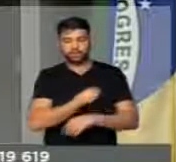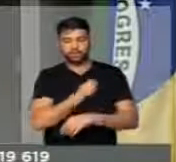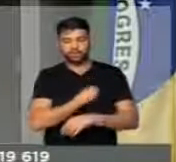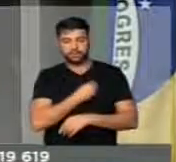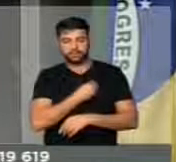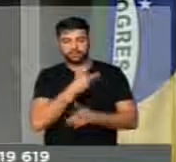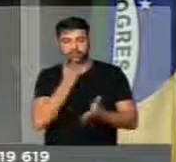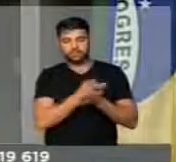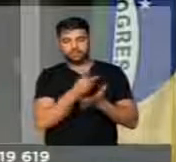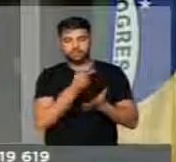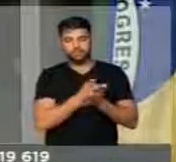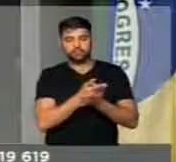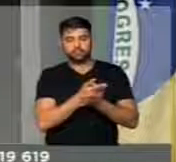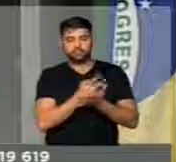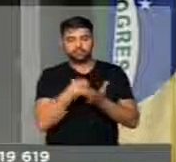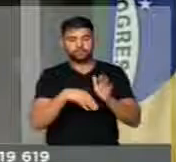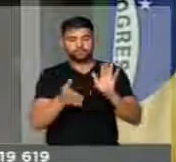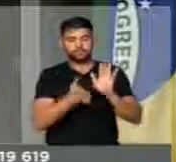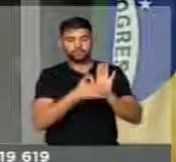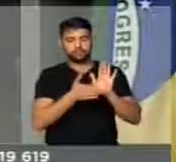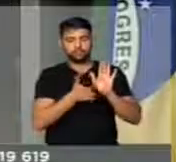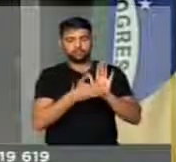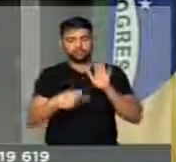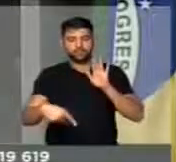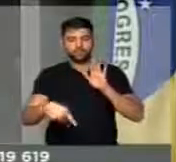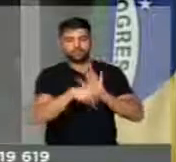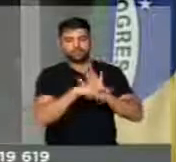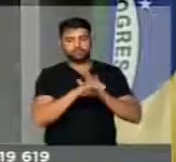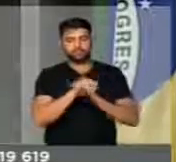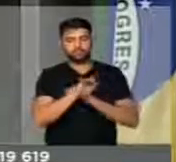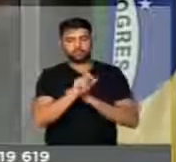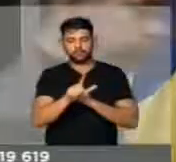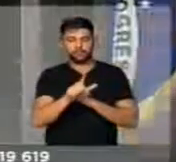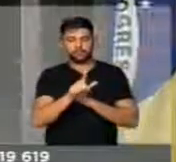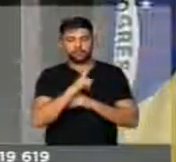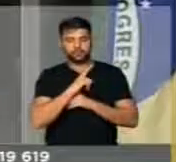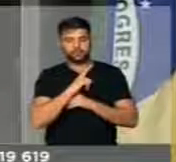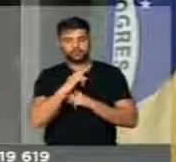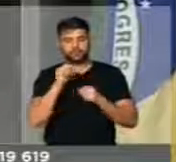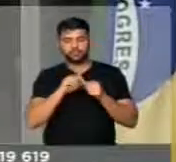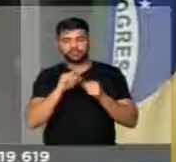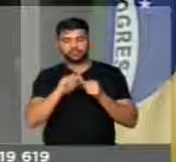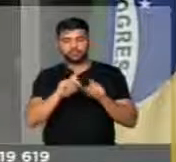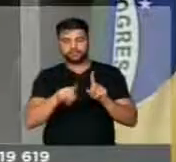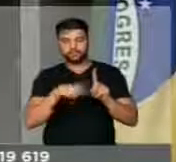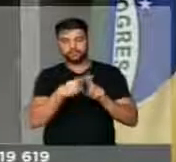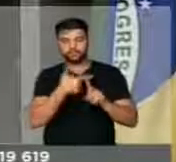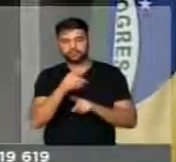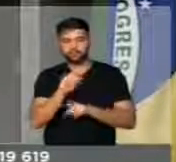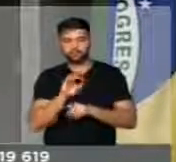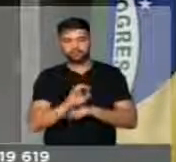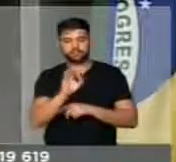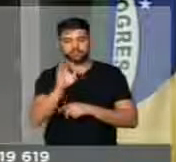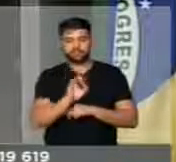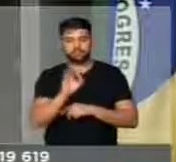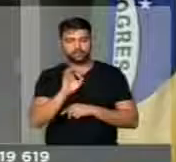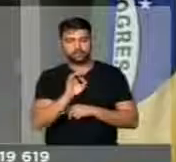aqui seguimos o que propõe a própria Bolsa de Valores, que fosse esse número de